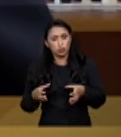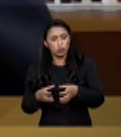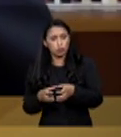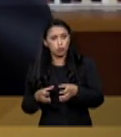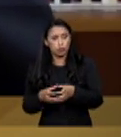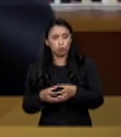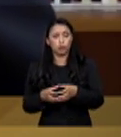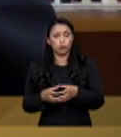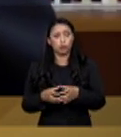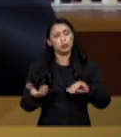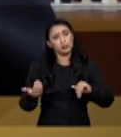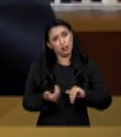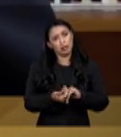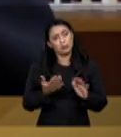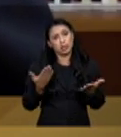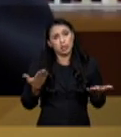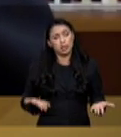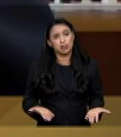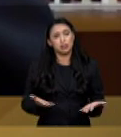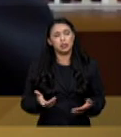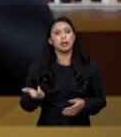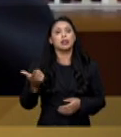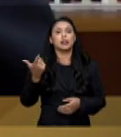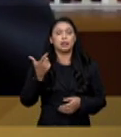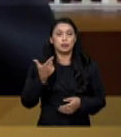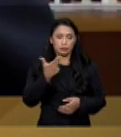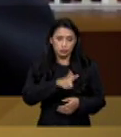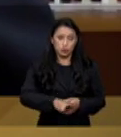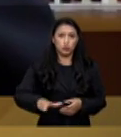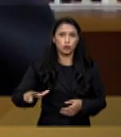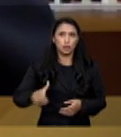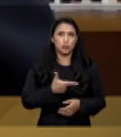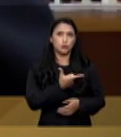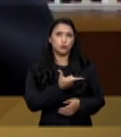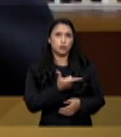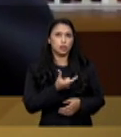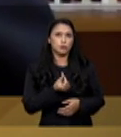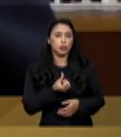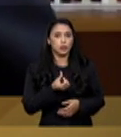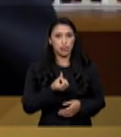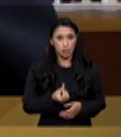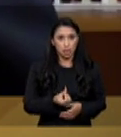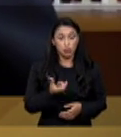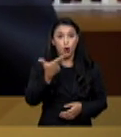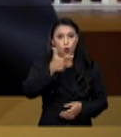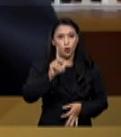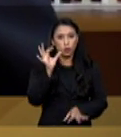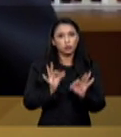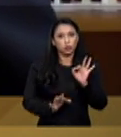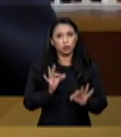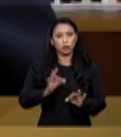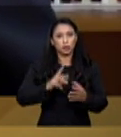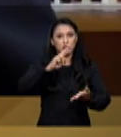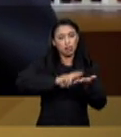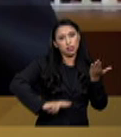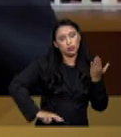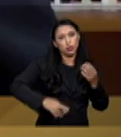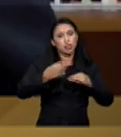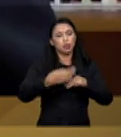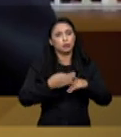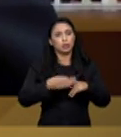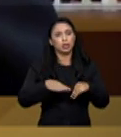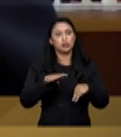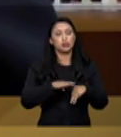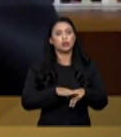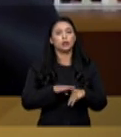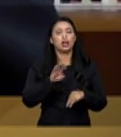parlamentares. Em seguida, historicamente, em 2006, um outro julgamento da relatoria do ministro Eros